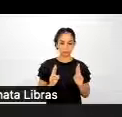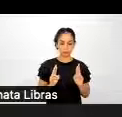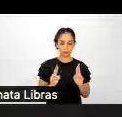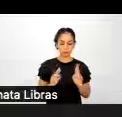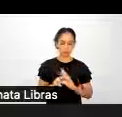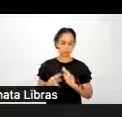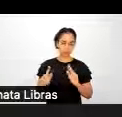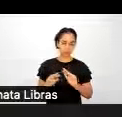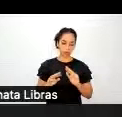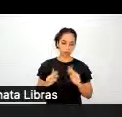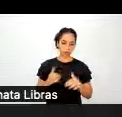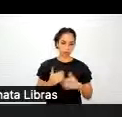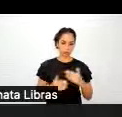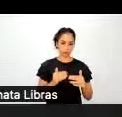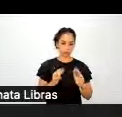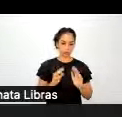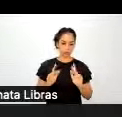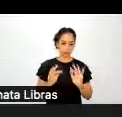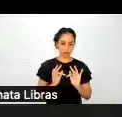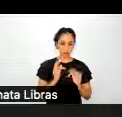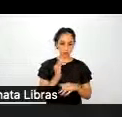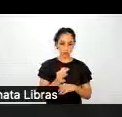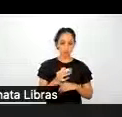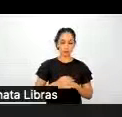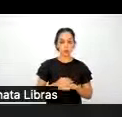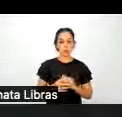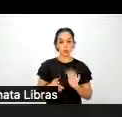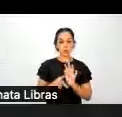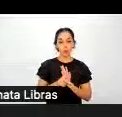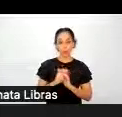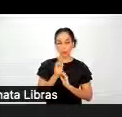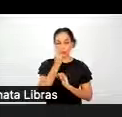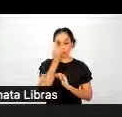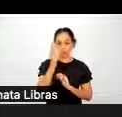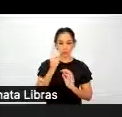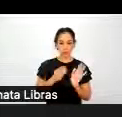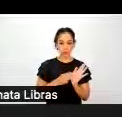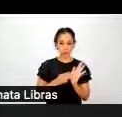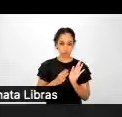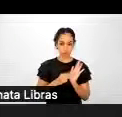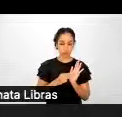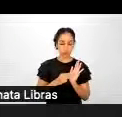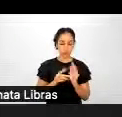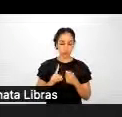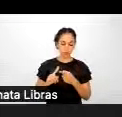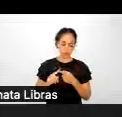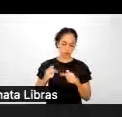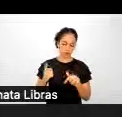diferente desdobramento, diferente futuro. A própria ideia da metodologia de